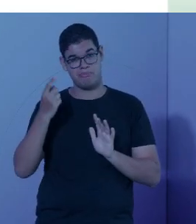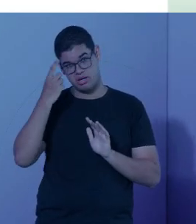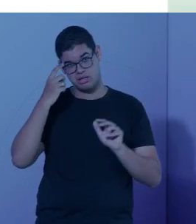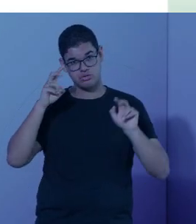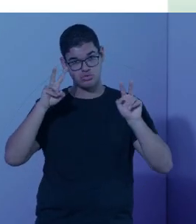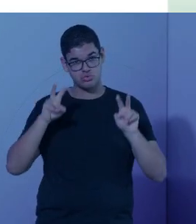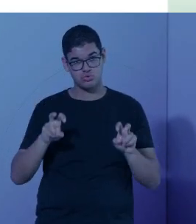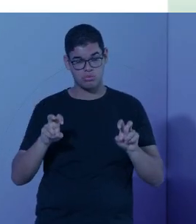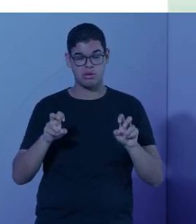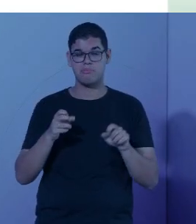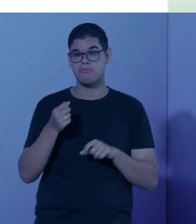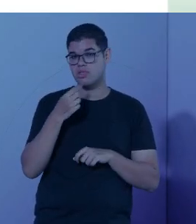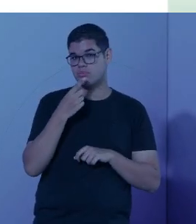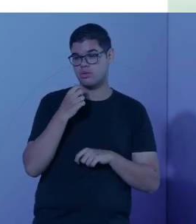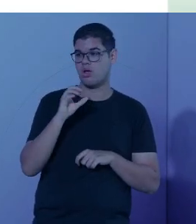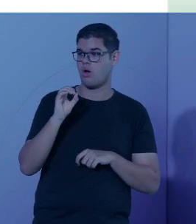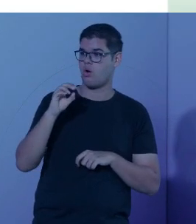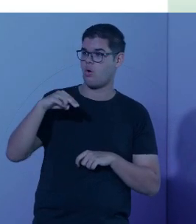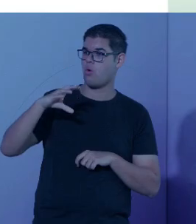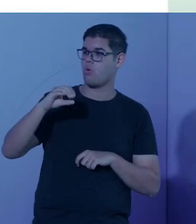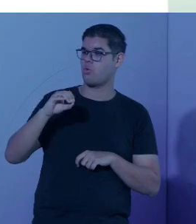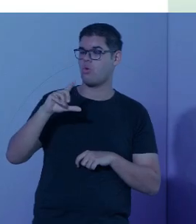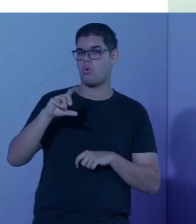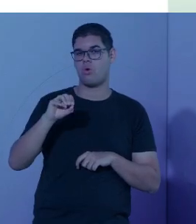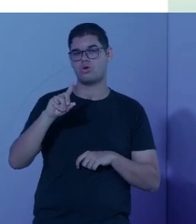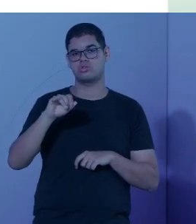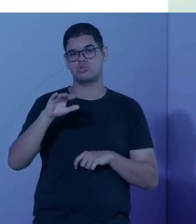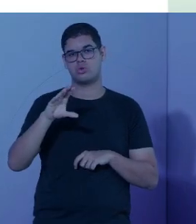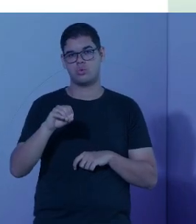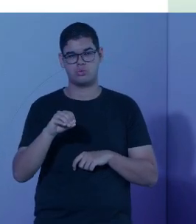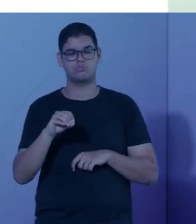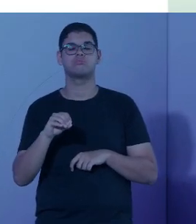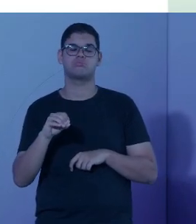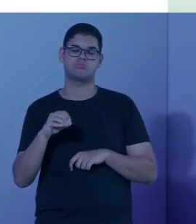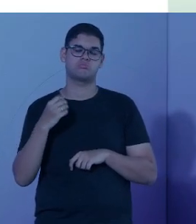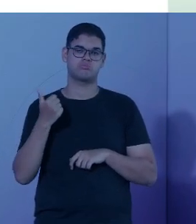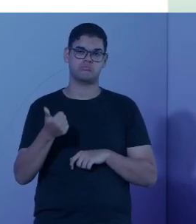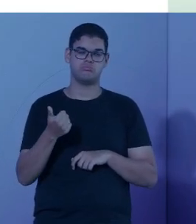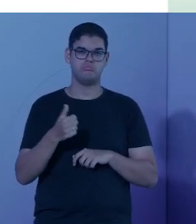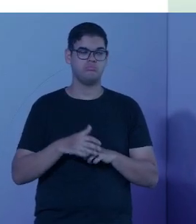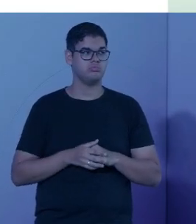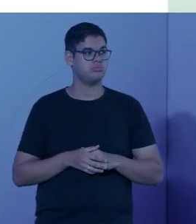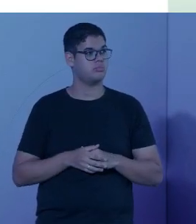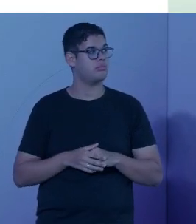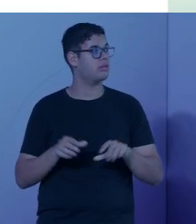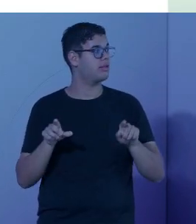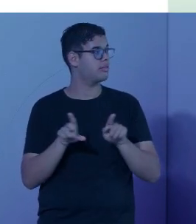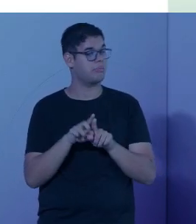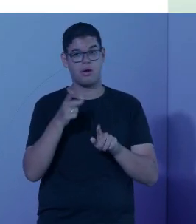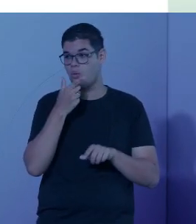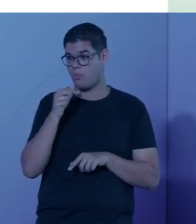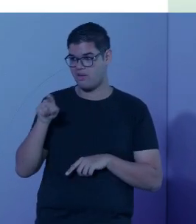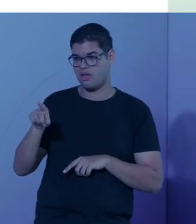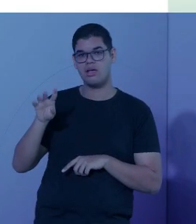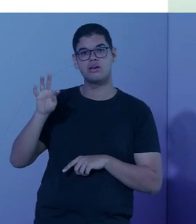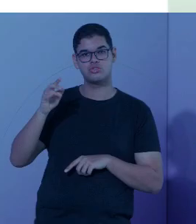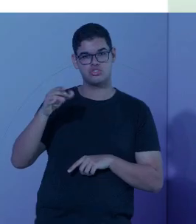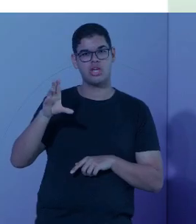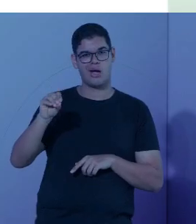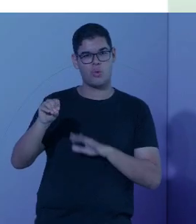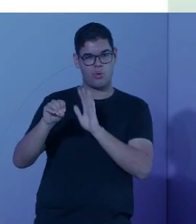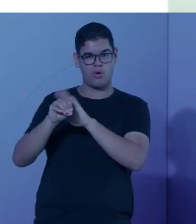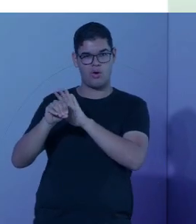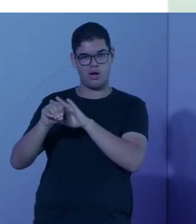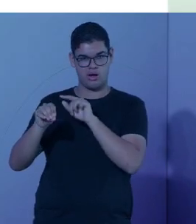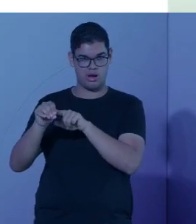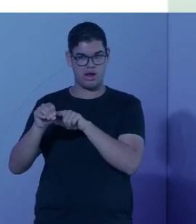e 372 dias, 1 ano aproximadamente, para os medicamentos do CEAF. E o Tiago trouxe